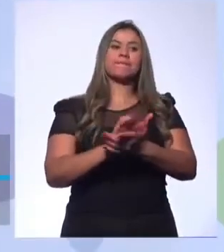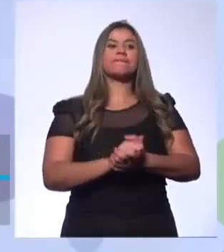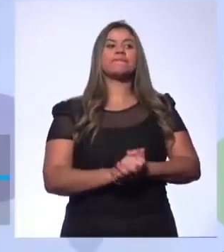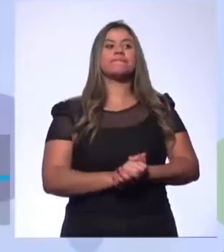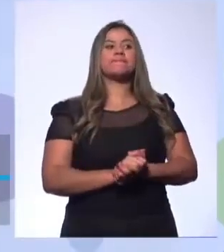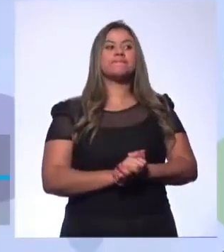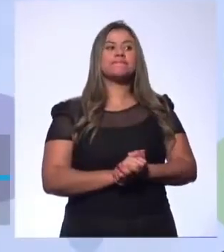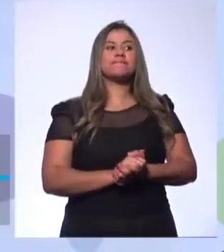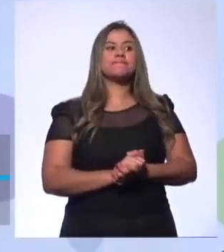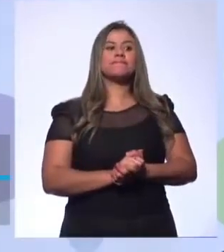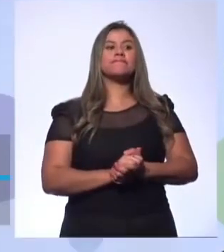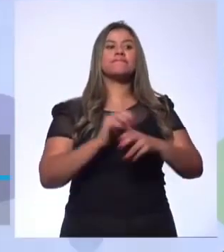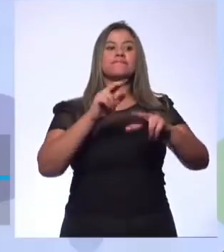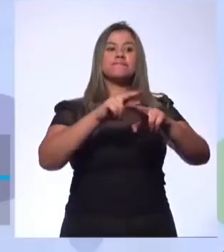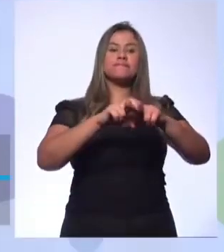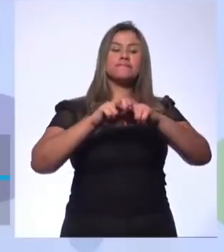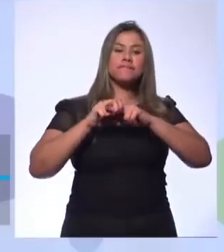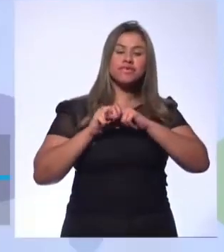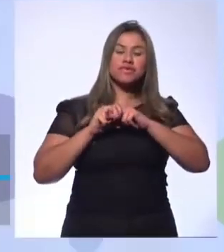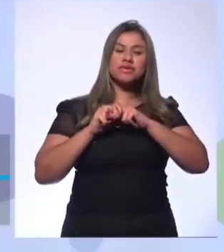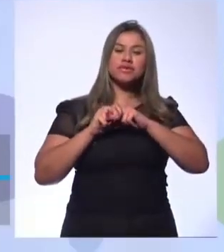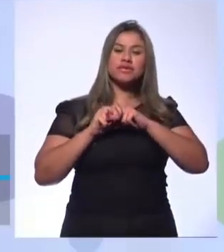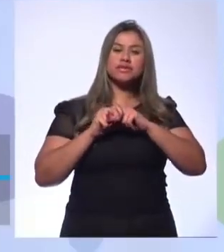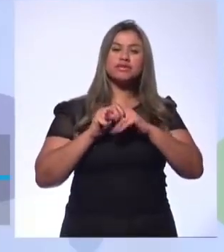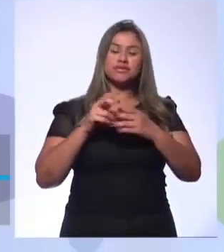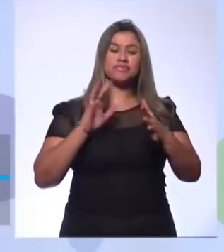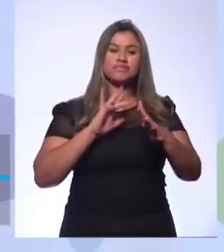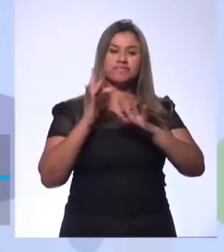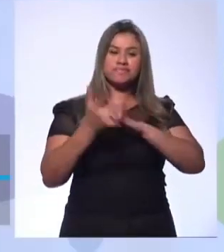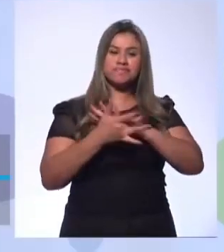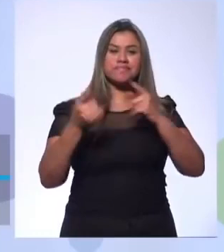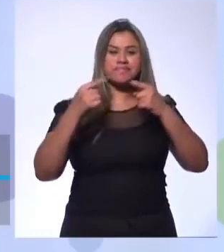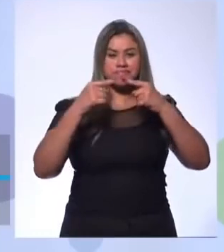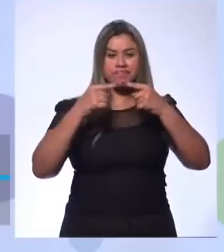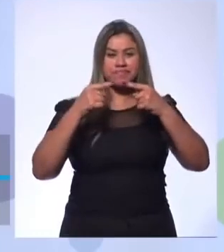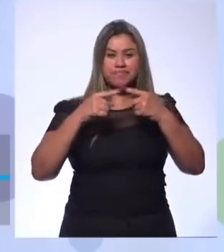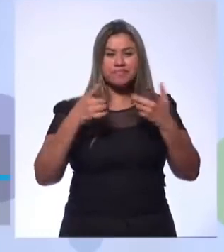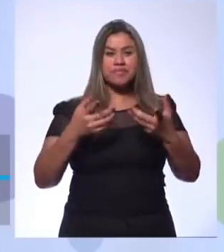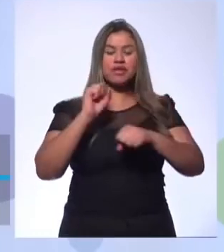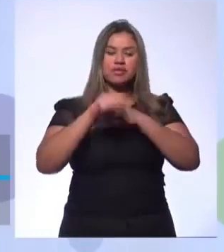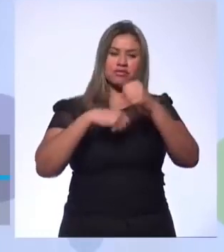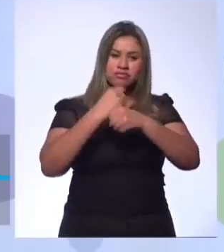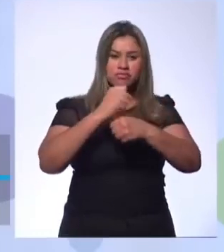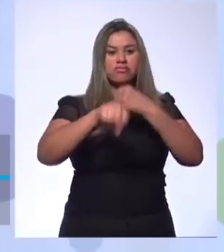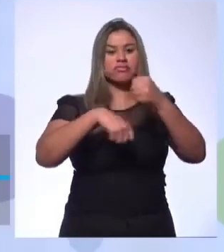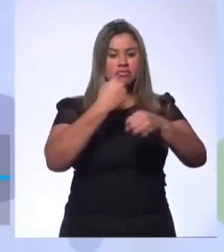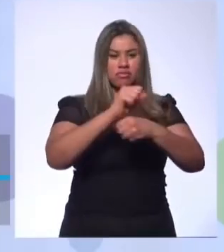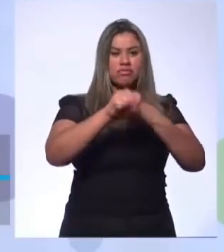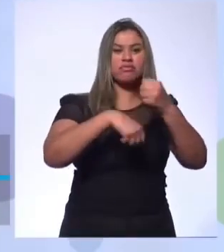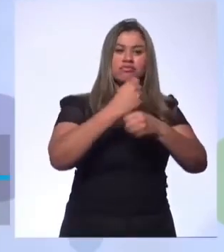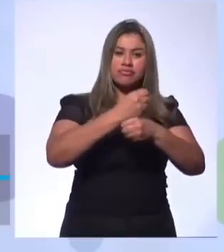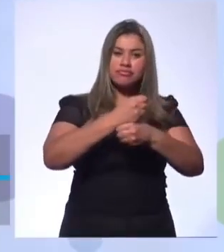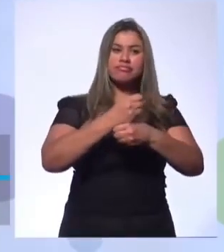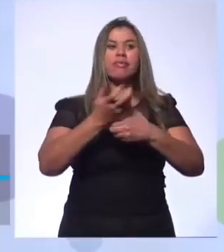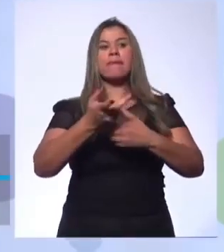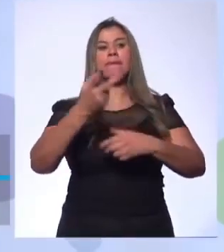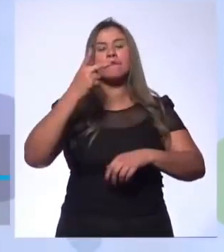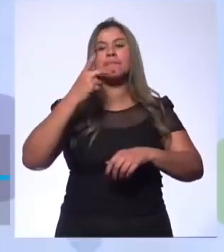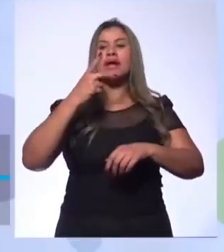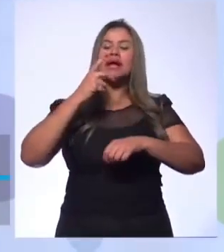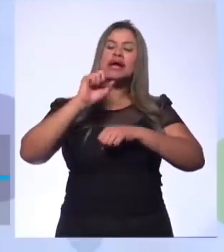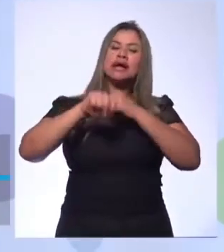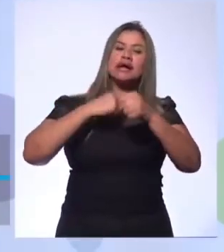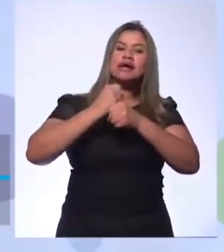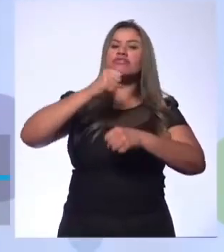lá. Portanto, a crítica social está nessa. Passa o ano, entra ano, sai ano, a gente fala adeus ano velho, feliz ano